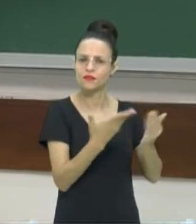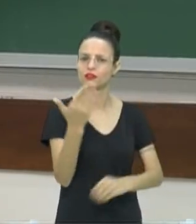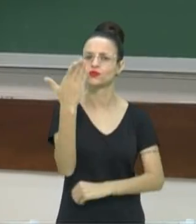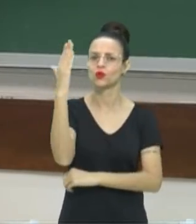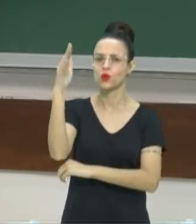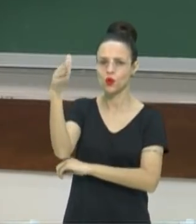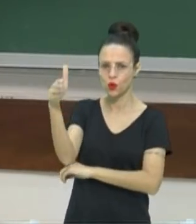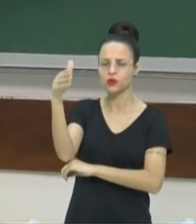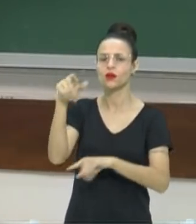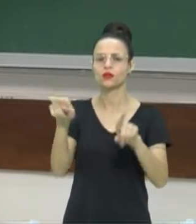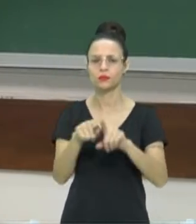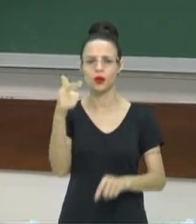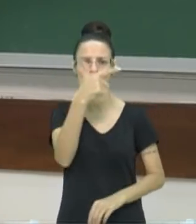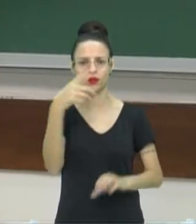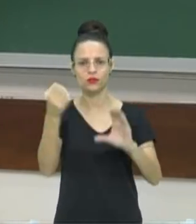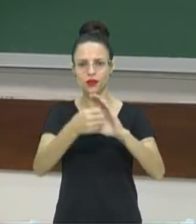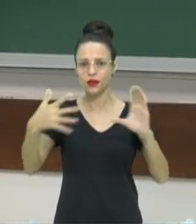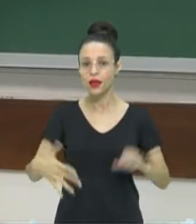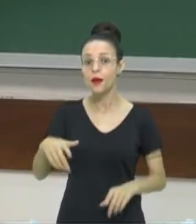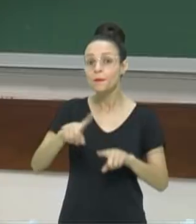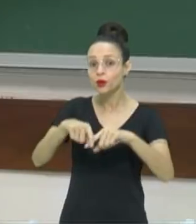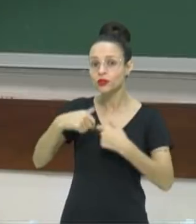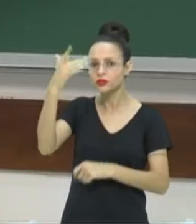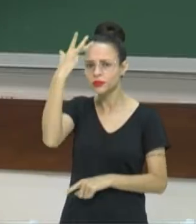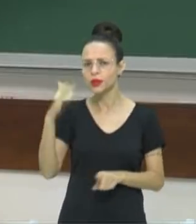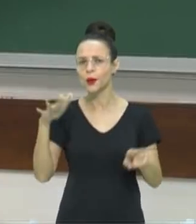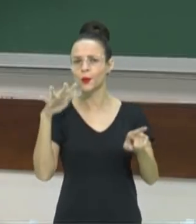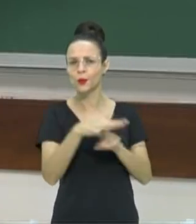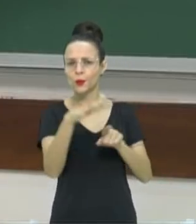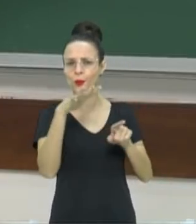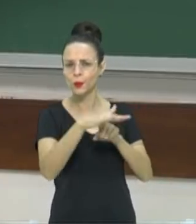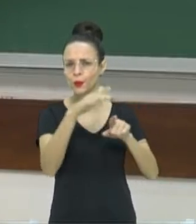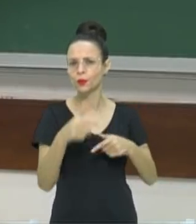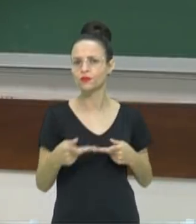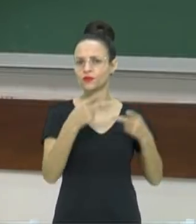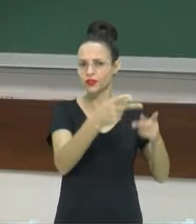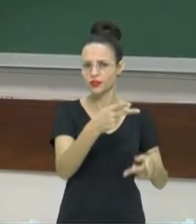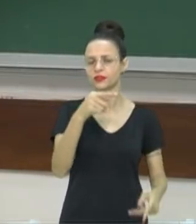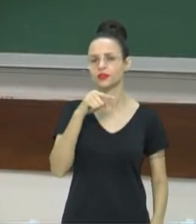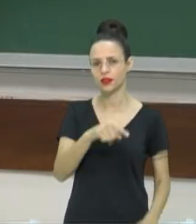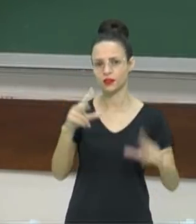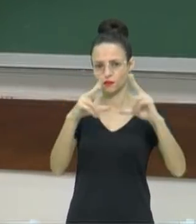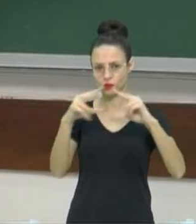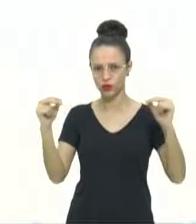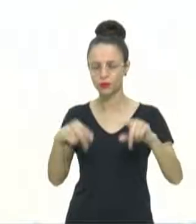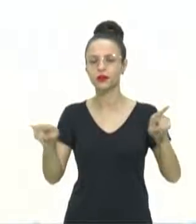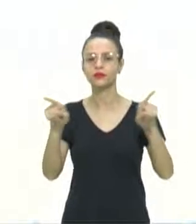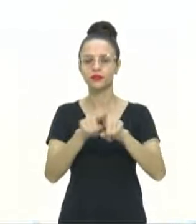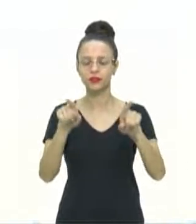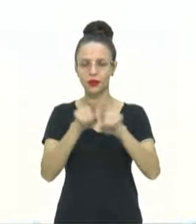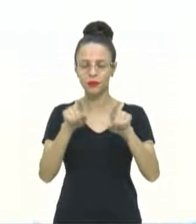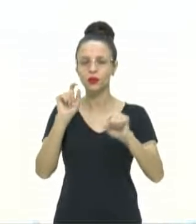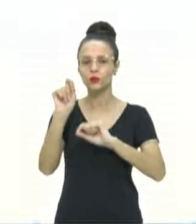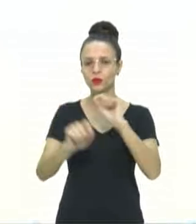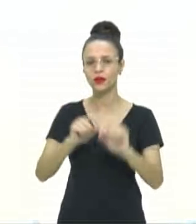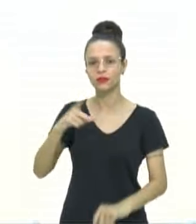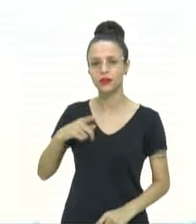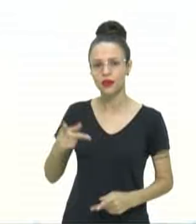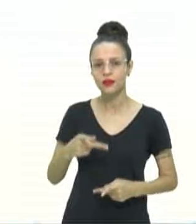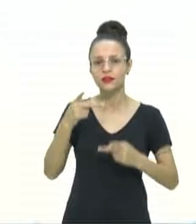e outras características ali que atraem muitos turistas para visitação. Temos também cidades ali que são